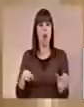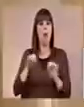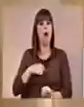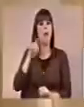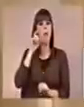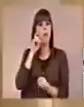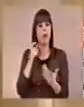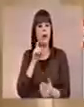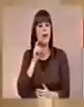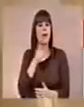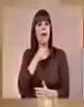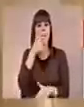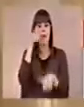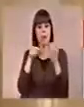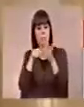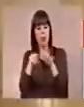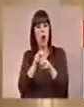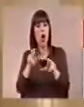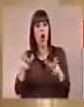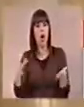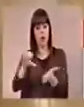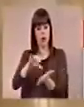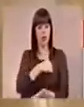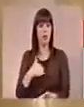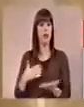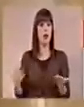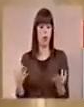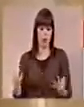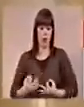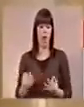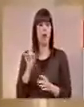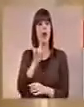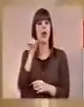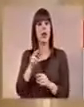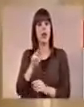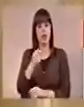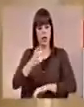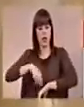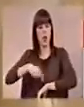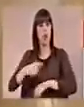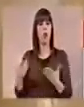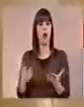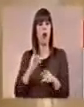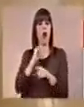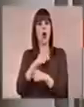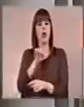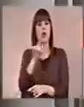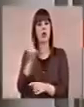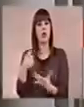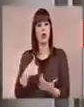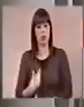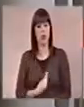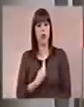garantir a segurança das pessoas que estão nos hospitais e nos centros de saúde e, obviamente, a questão das 35 horas e outras questões que